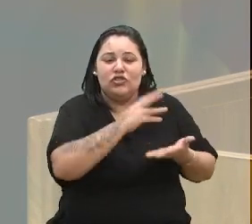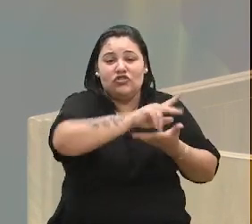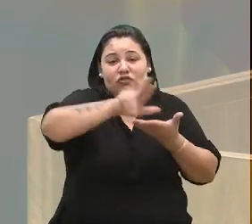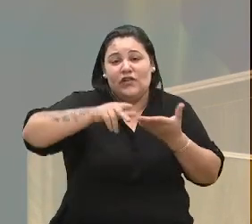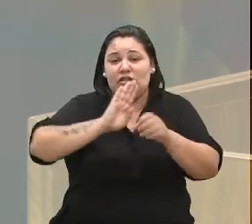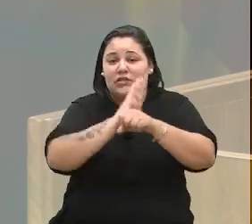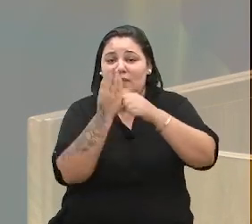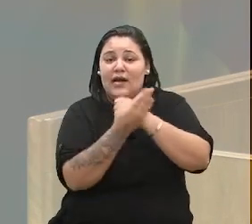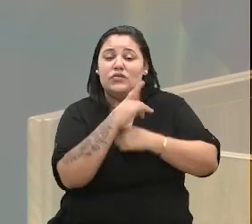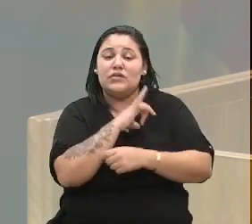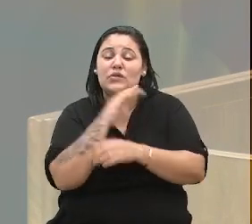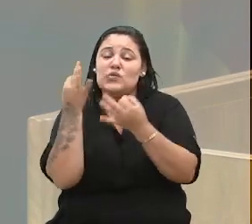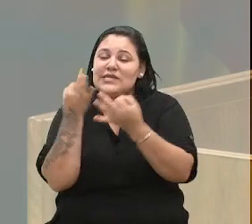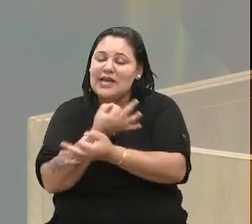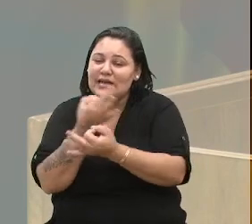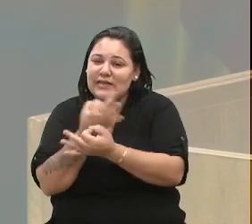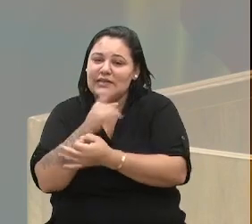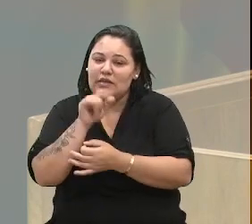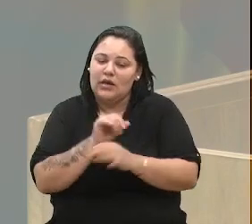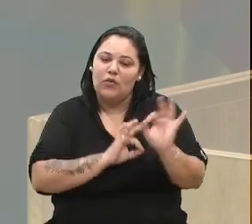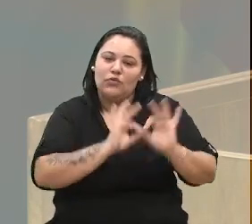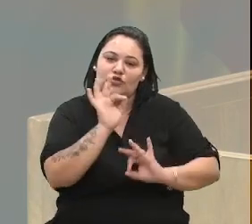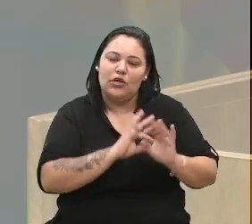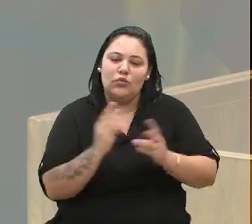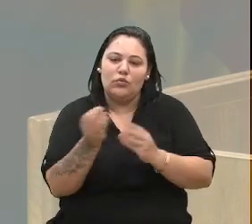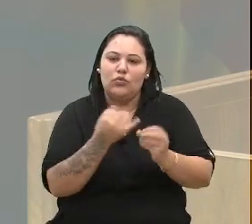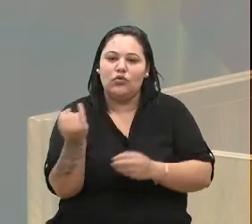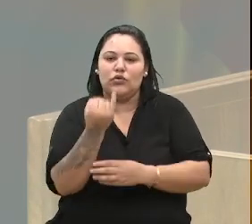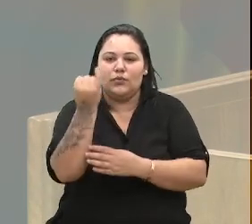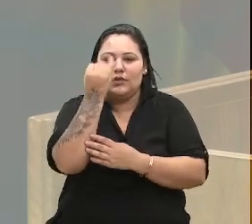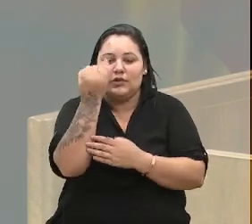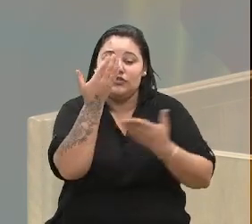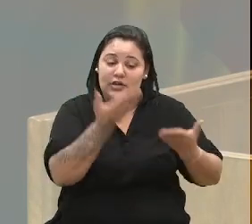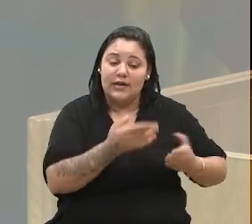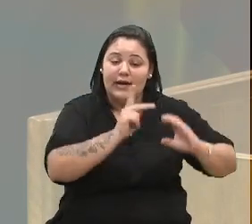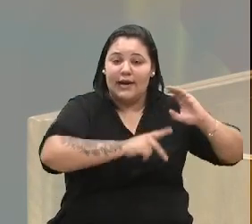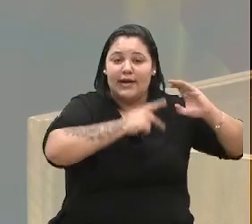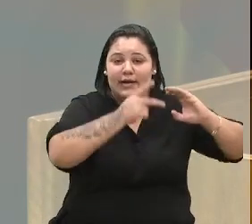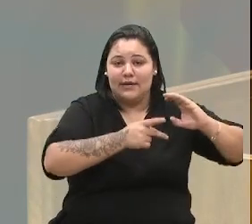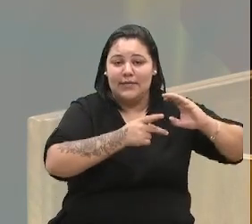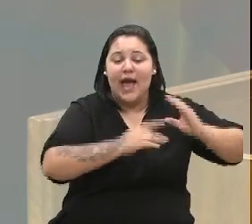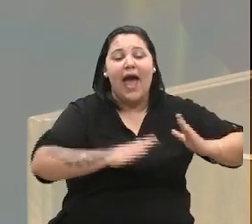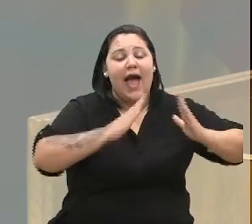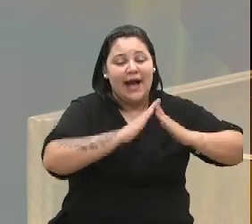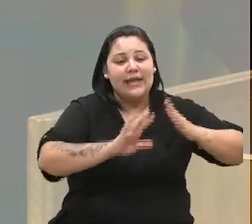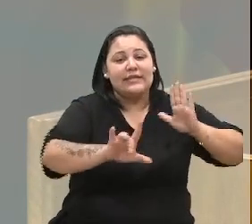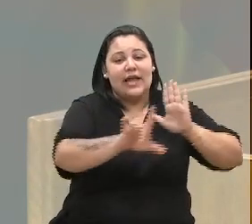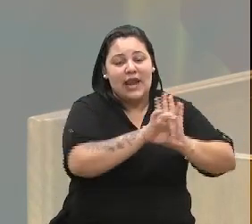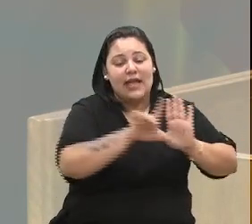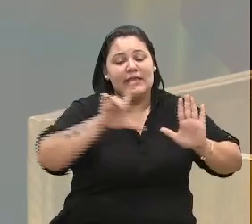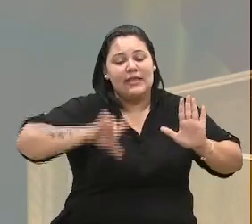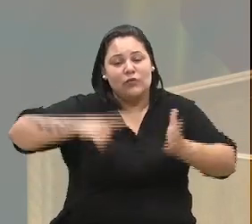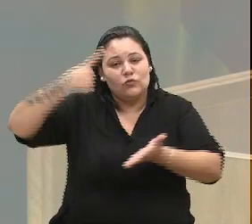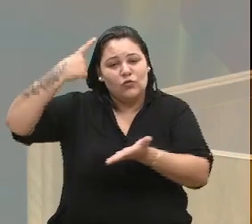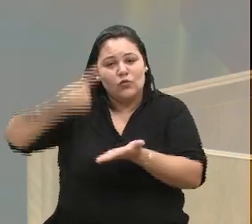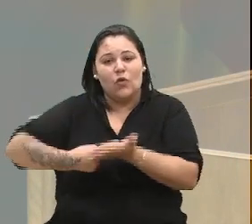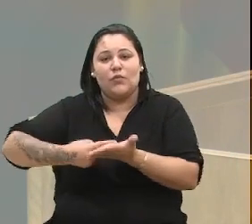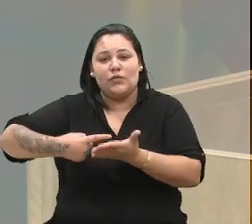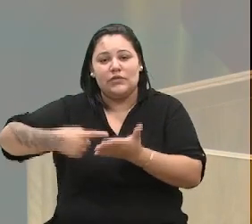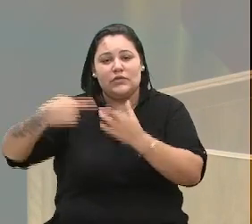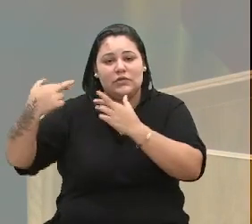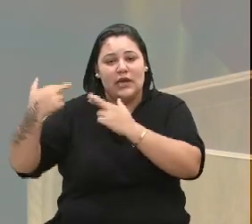e tenho certeza, né, que é um projeto importantíssimo e que esta Casa Legislativa tem, acima de tudo, um compromisso grande